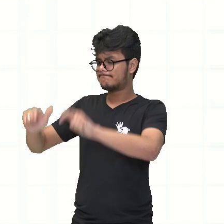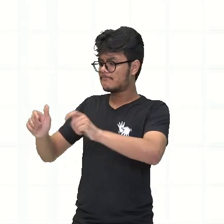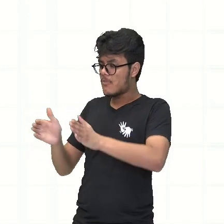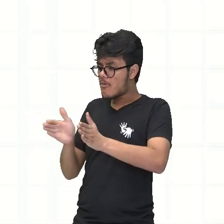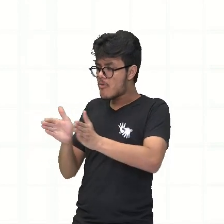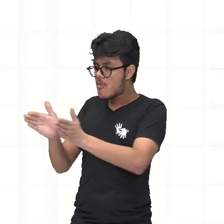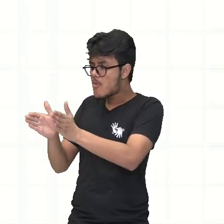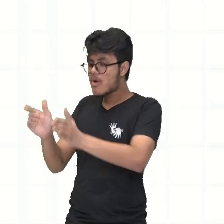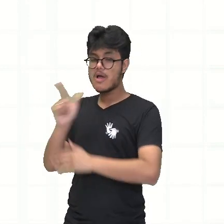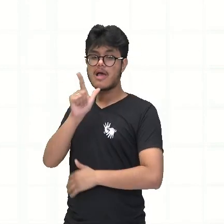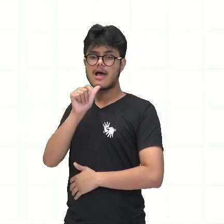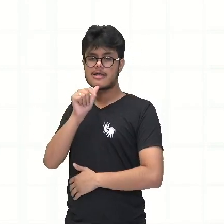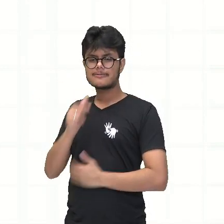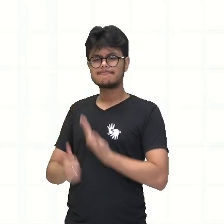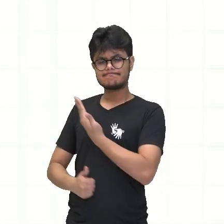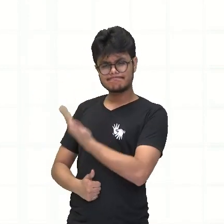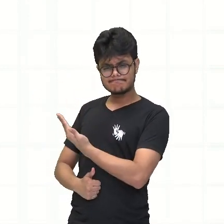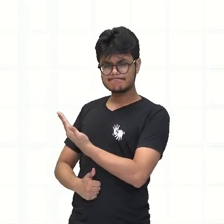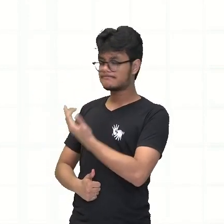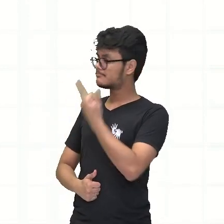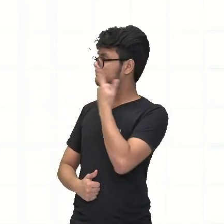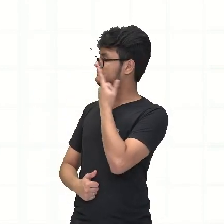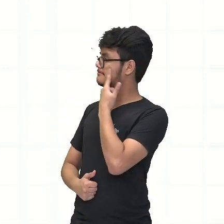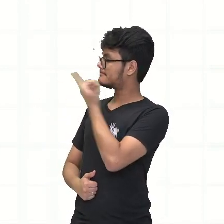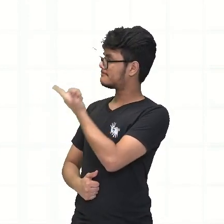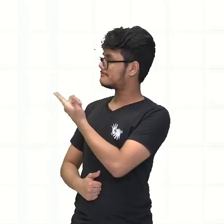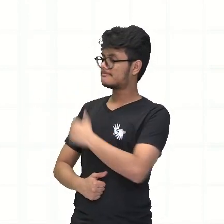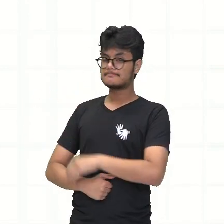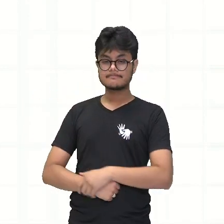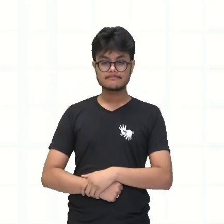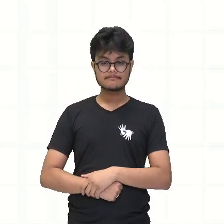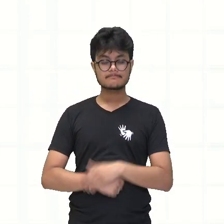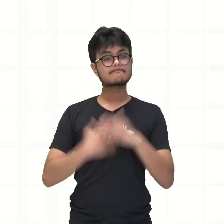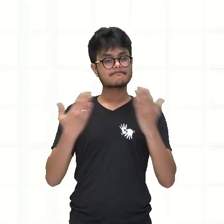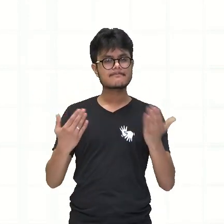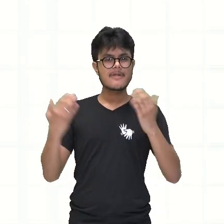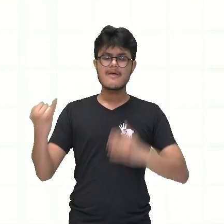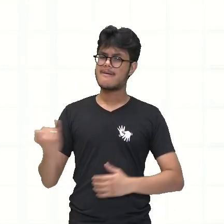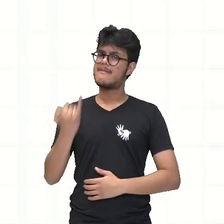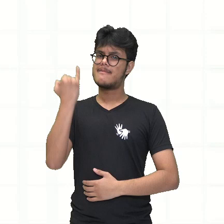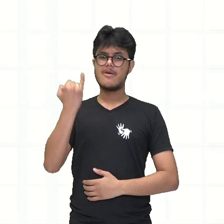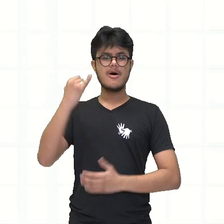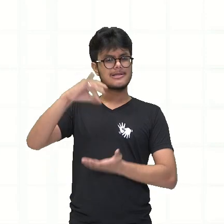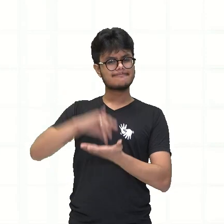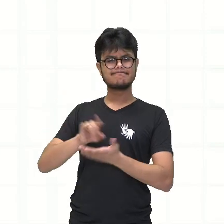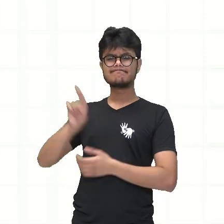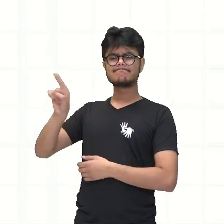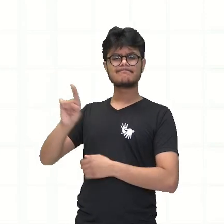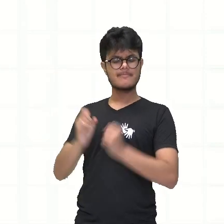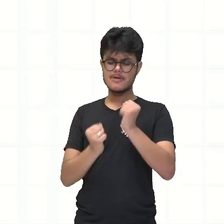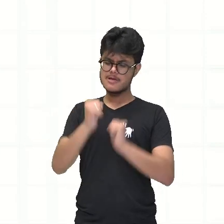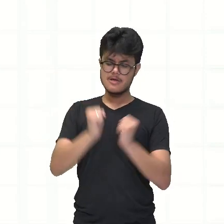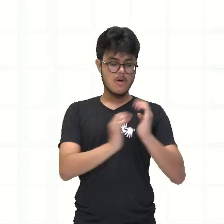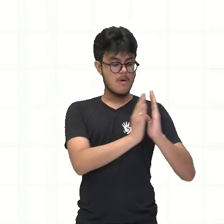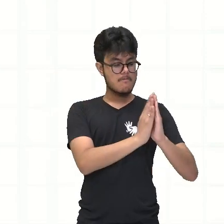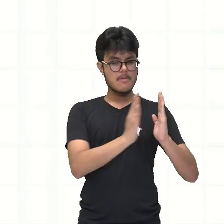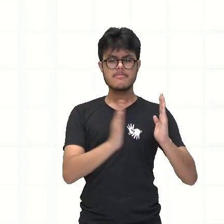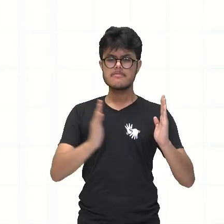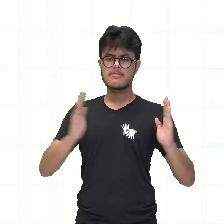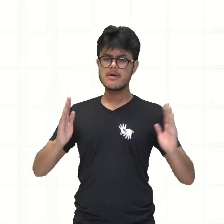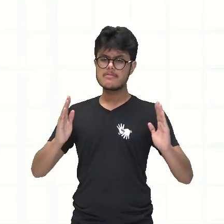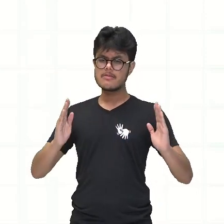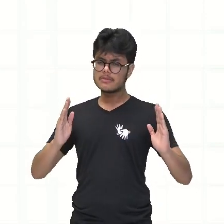direcionada para o ambiente aquático, tá? Então, é importante que as estações de tratamento existam e